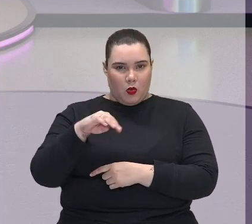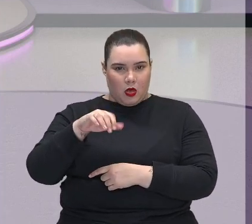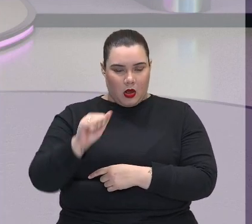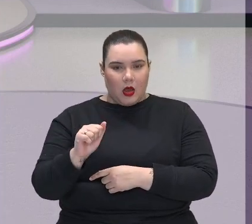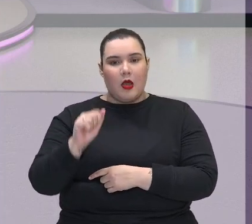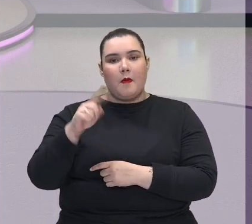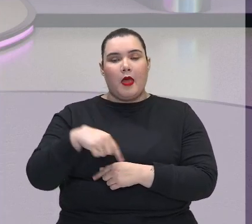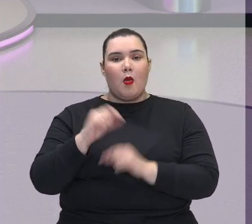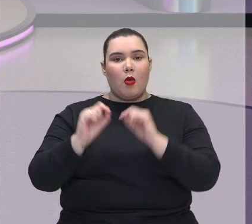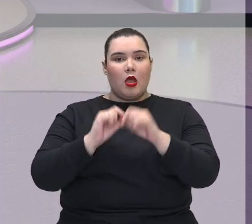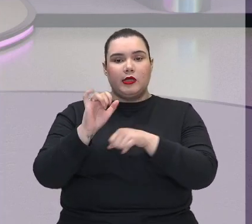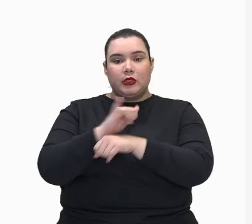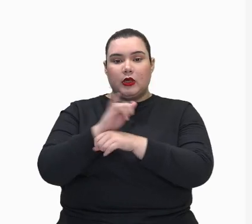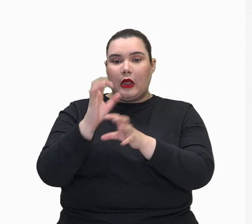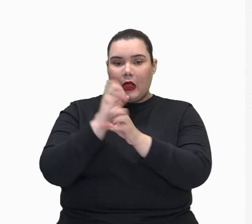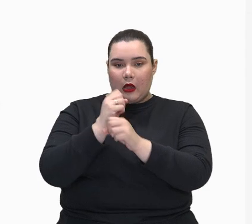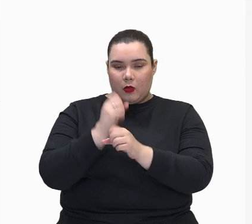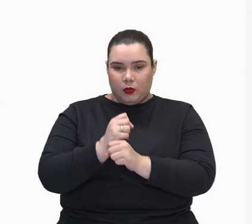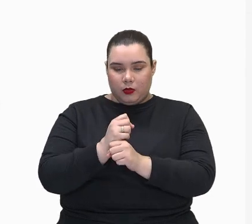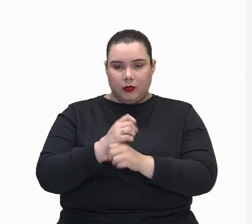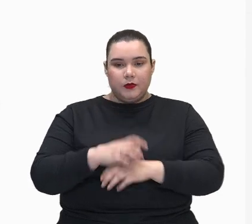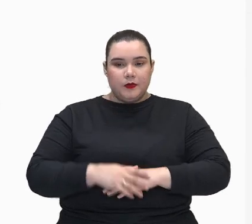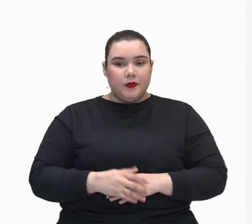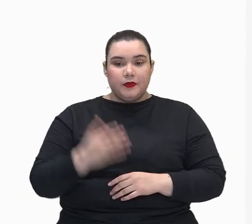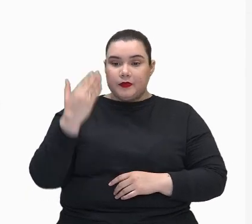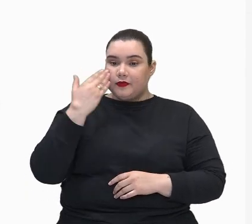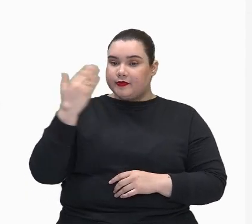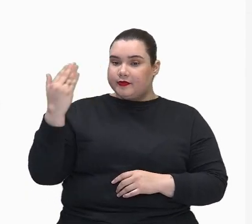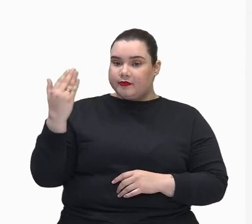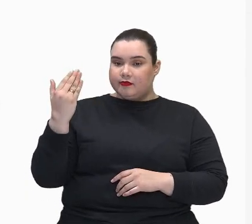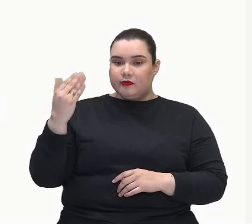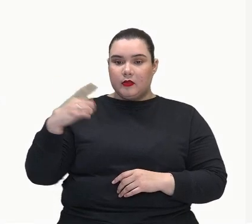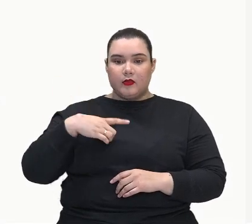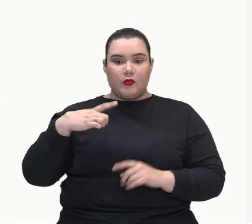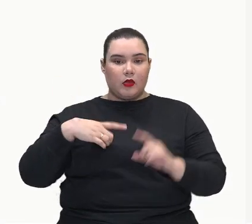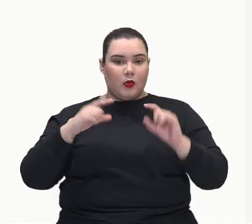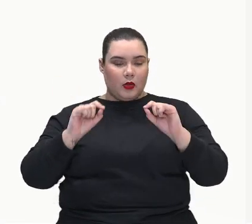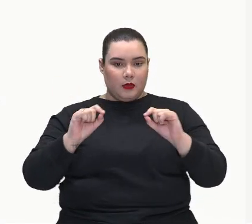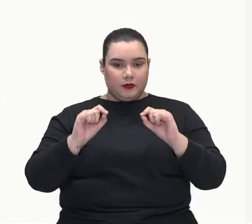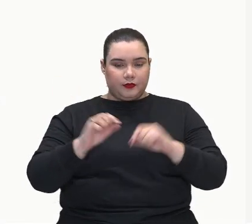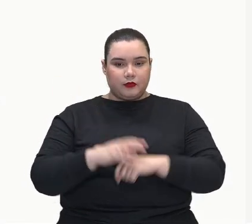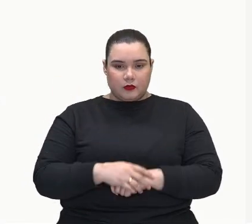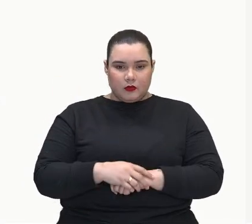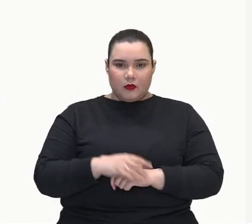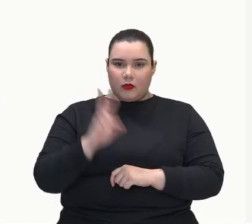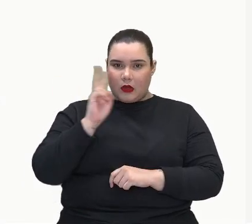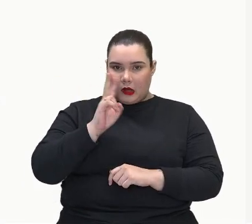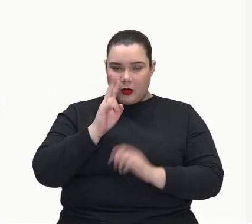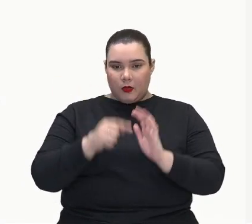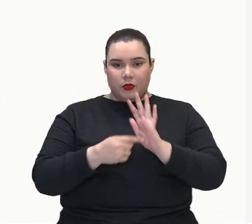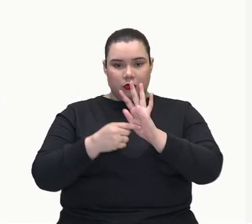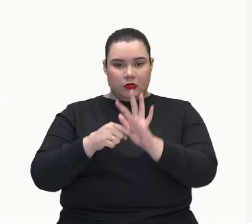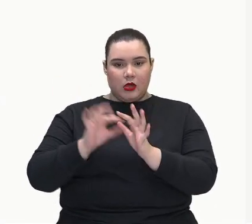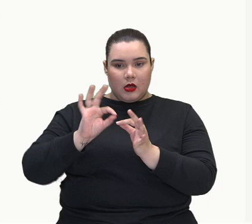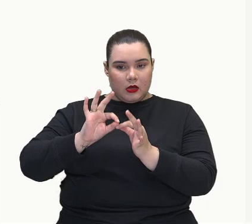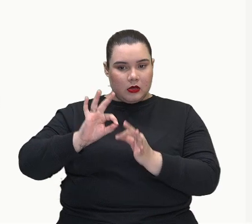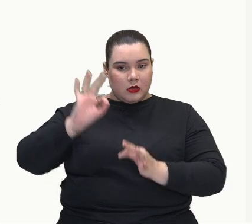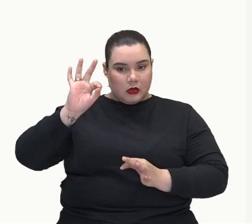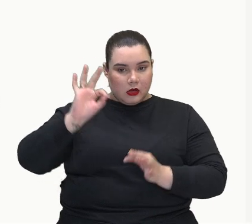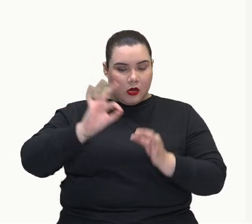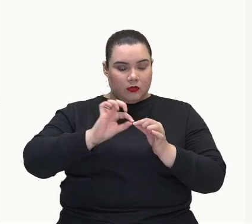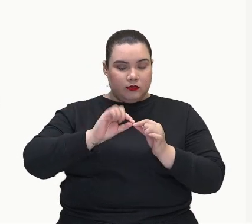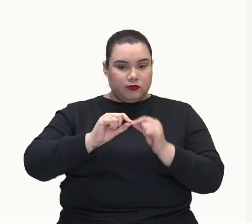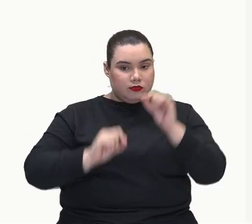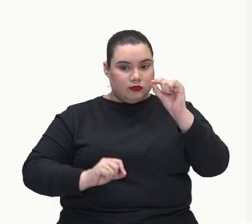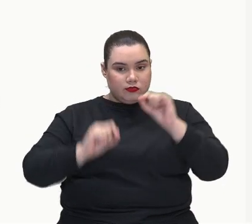essas medidas. Vamos ver como. Então, nós temos aqui a figura com as nossas retas paralelas, A, B, C